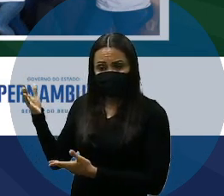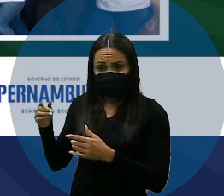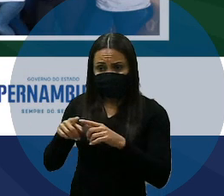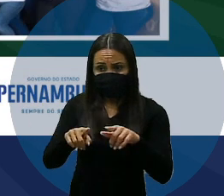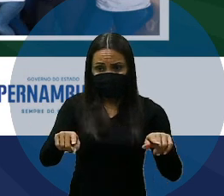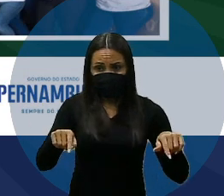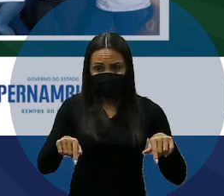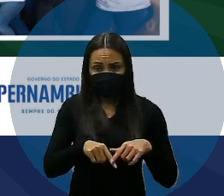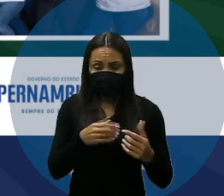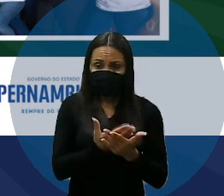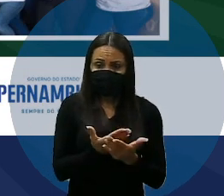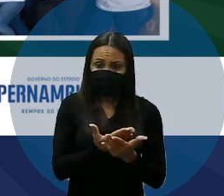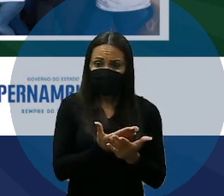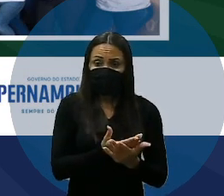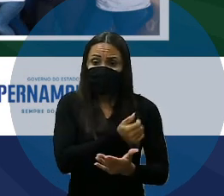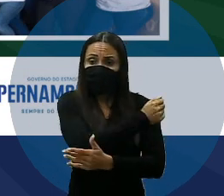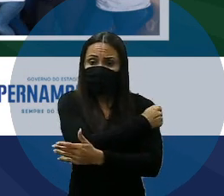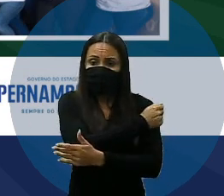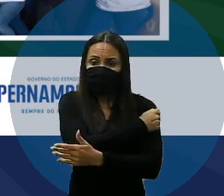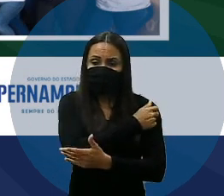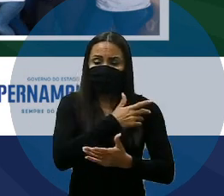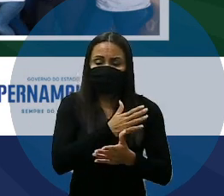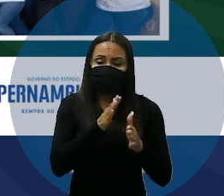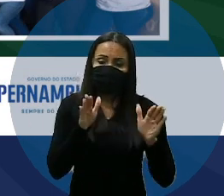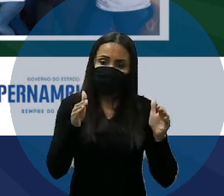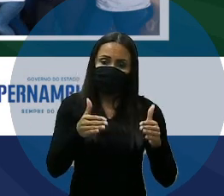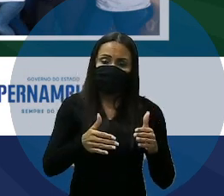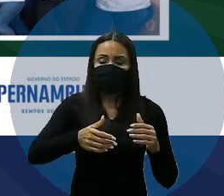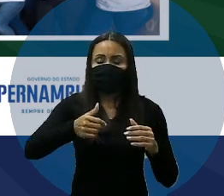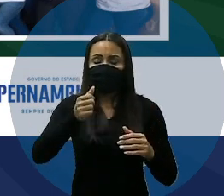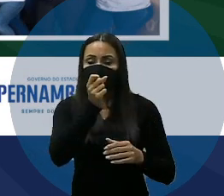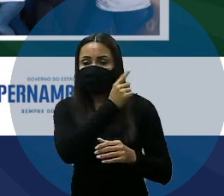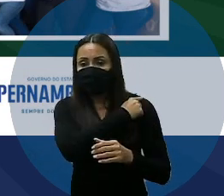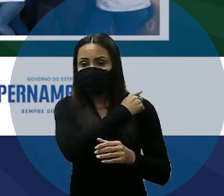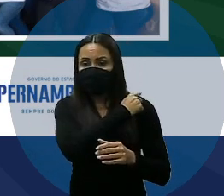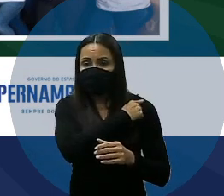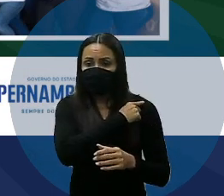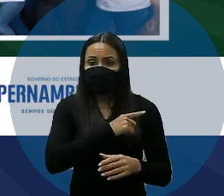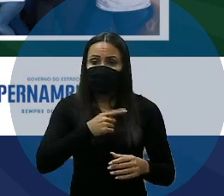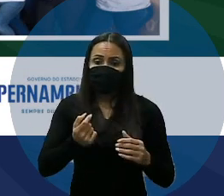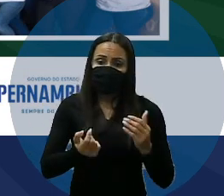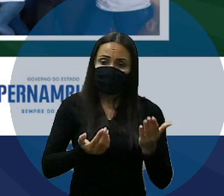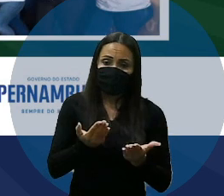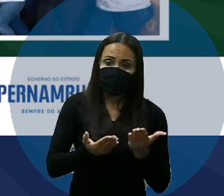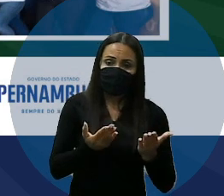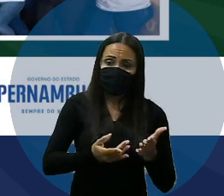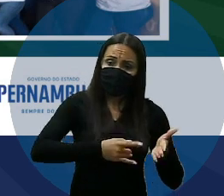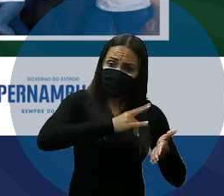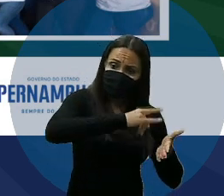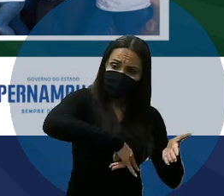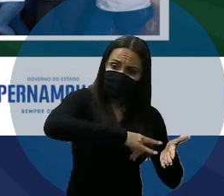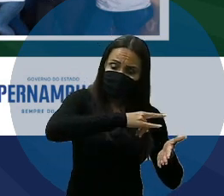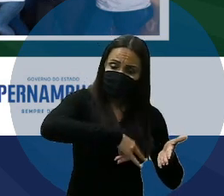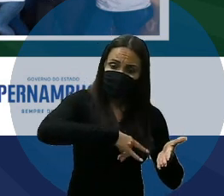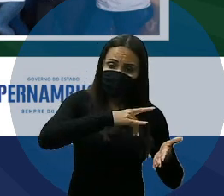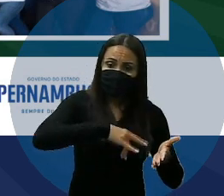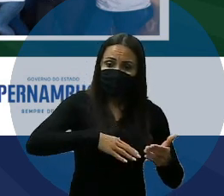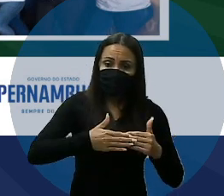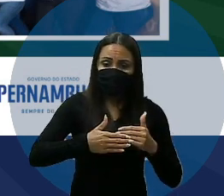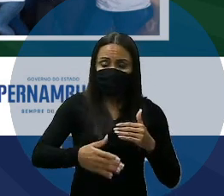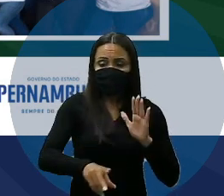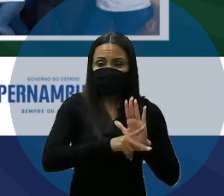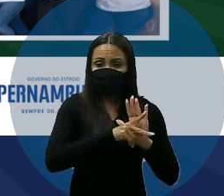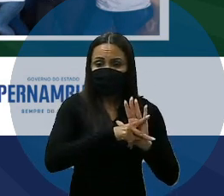demais alunos, isso aí foi uma turma específica do primeiro ano, onde eles trouxeram notinhas fiscais e a partir das próprias notinhas